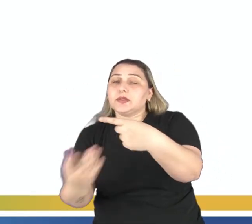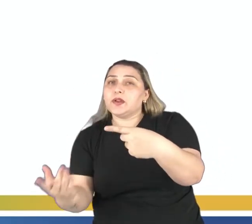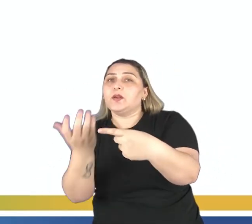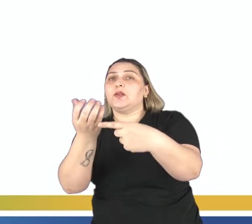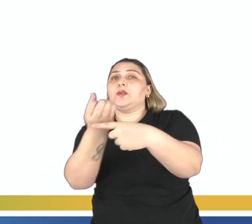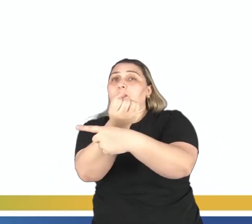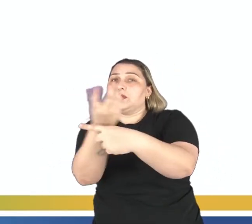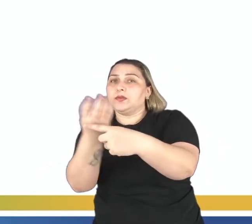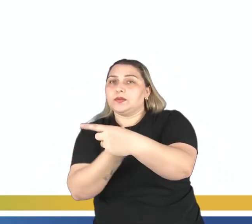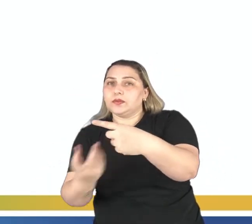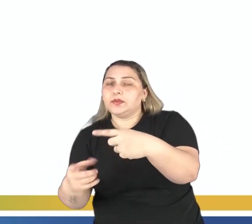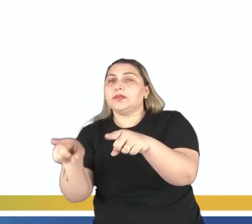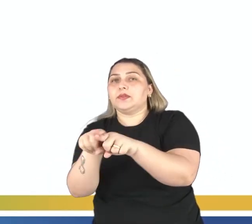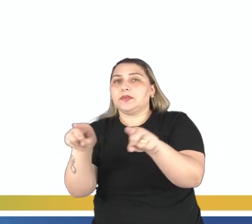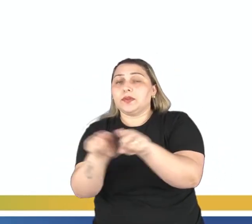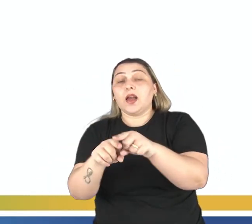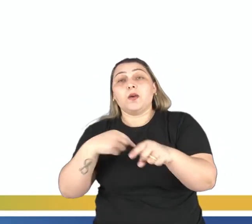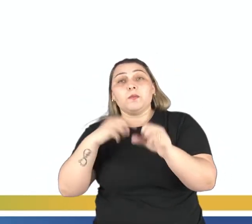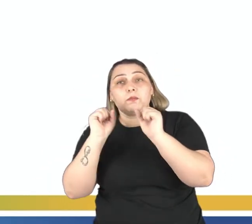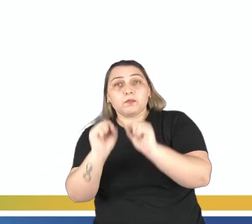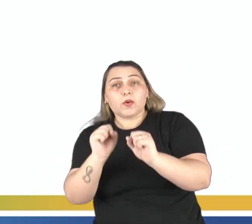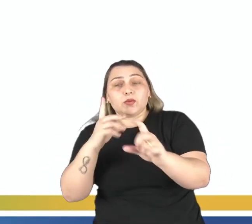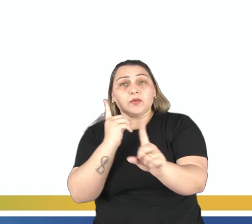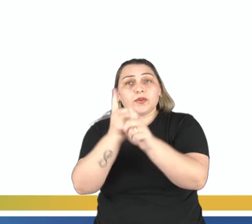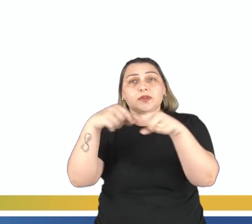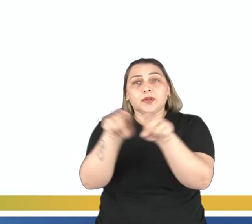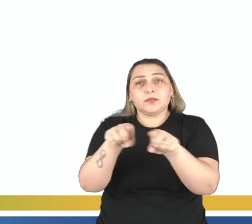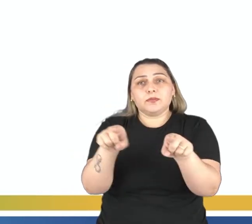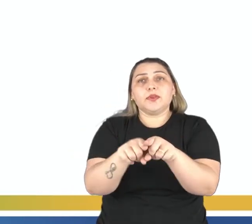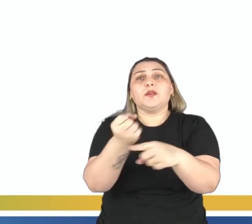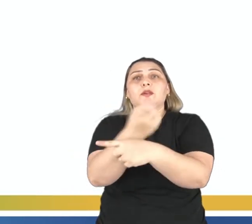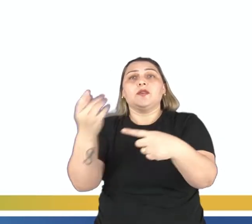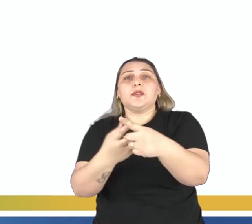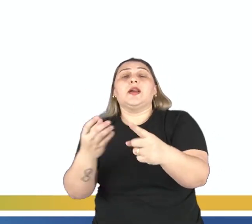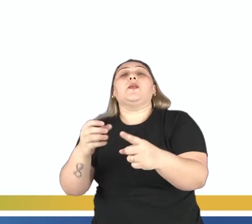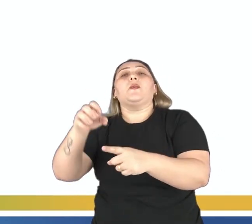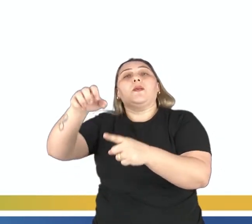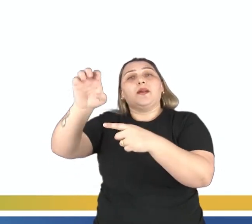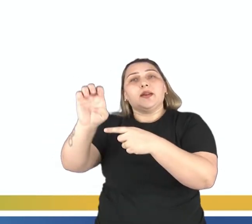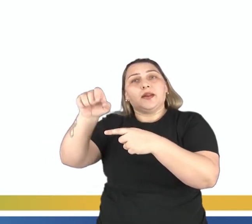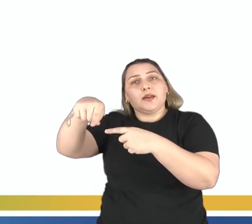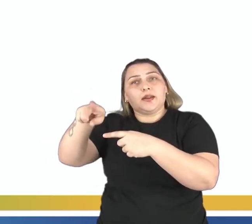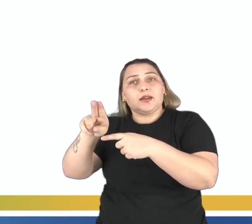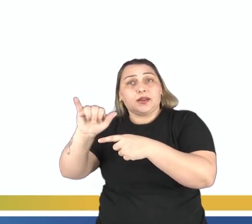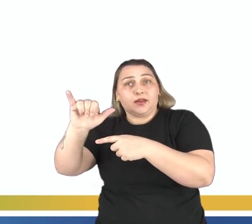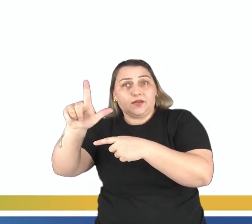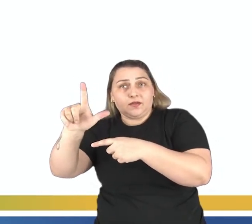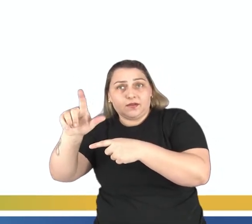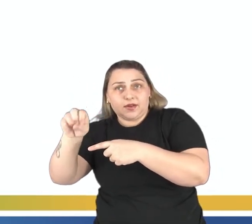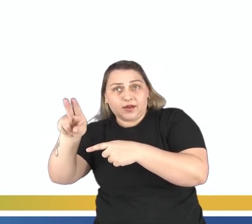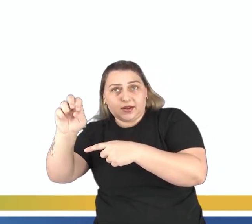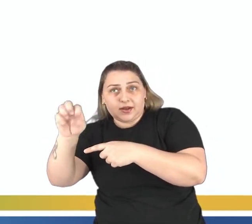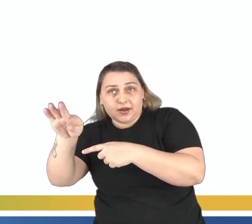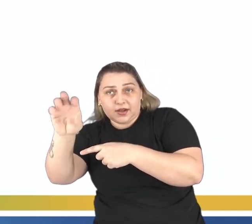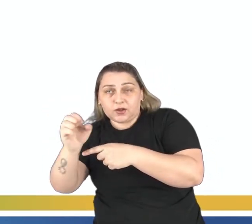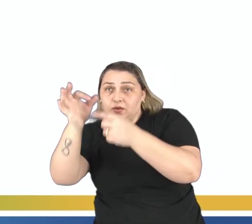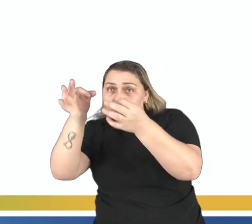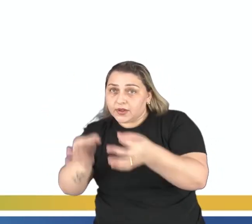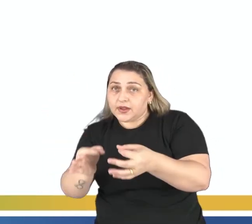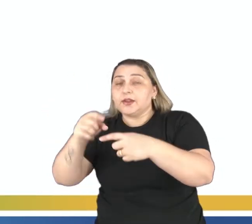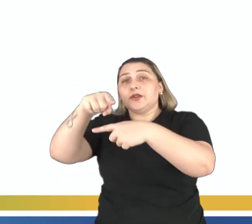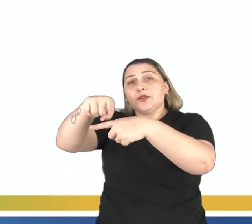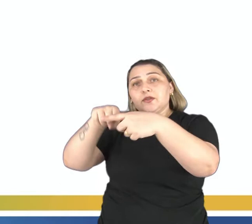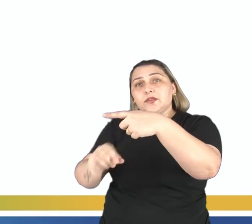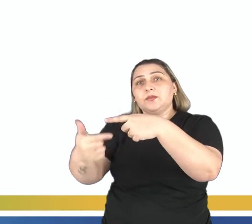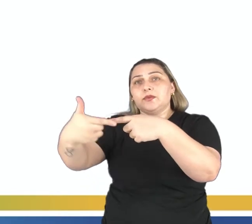numerador quanto o denominador, e eu posso encontrar também uma fração equivalente à fração dada, ok? Então, nós vamos dividir aí